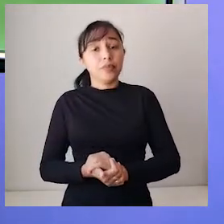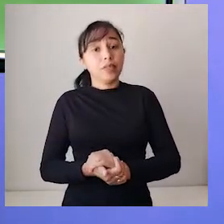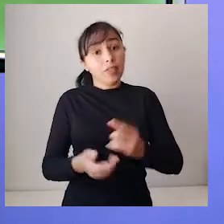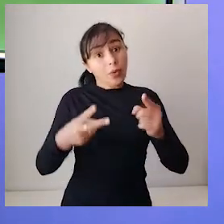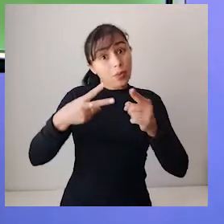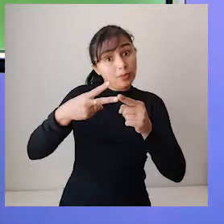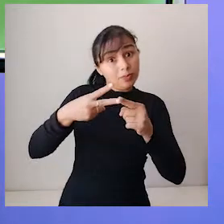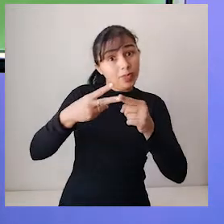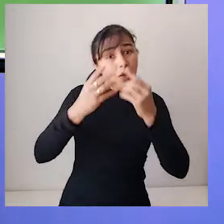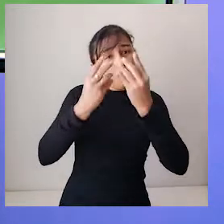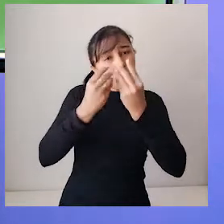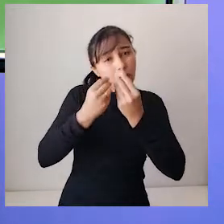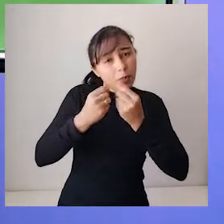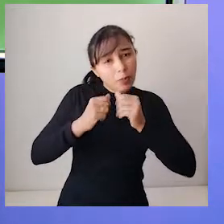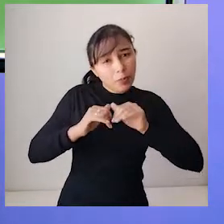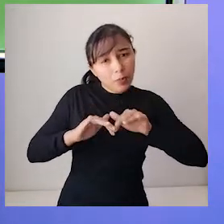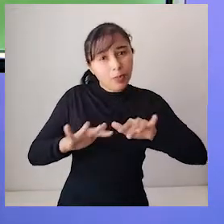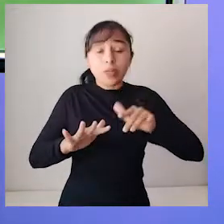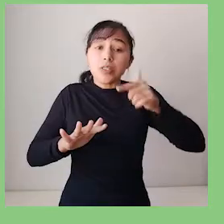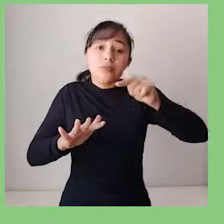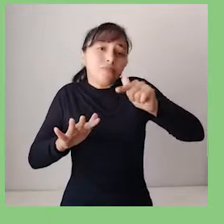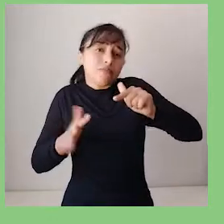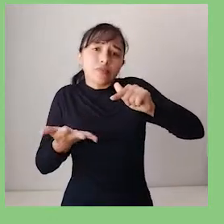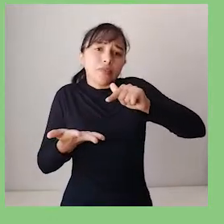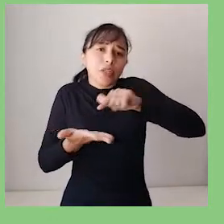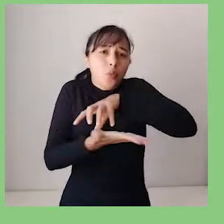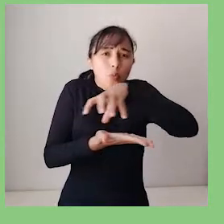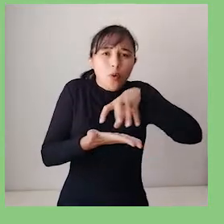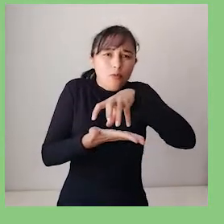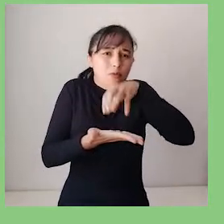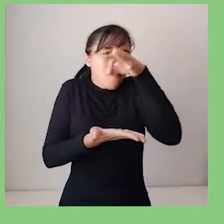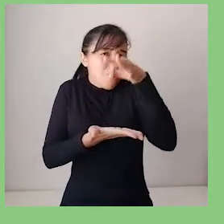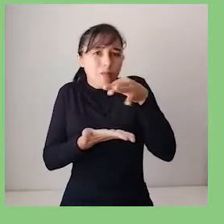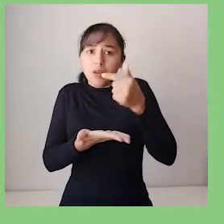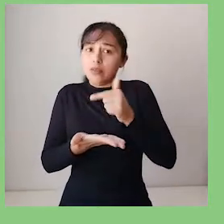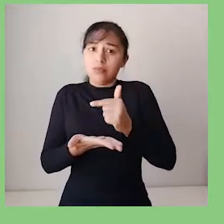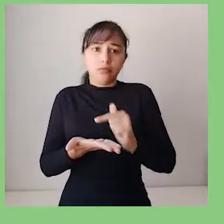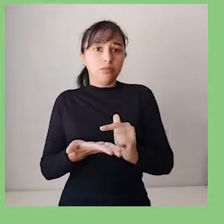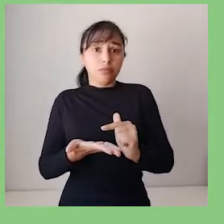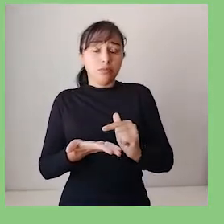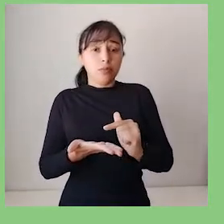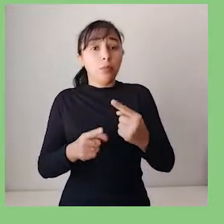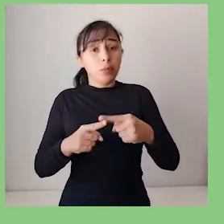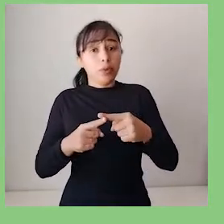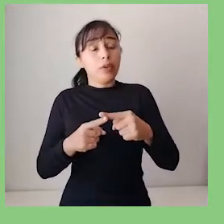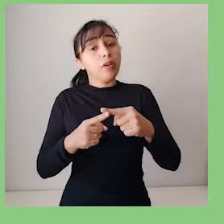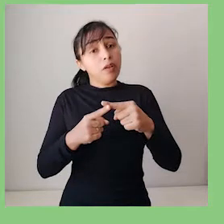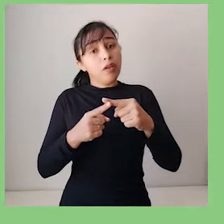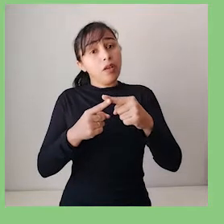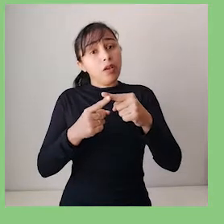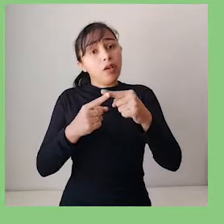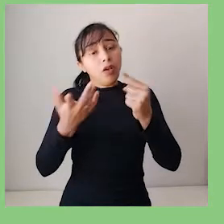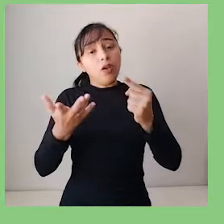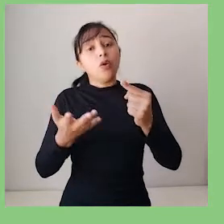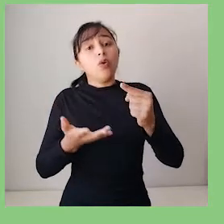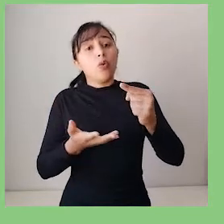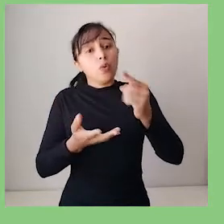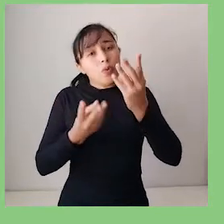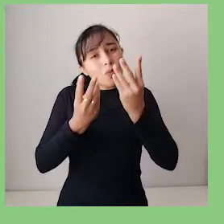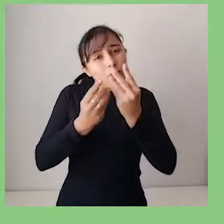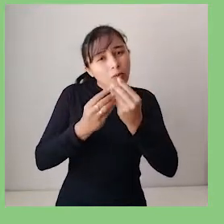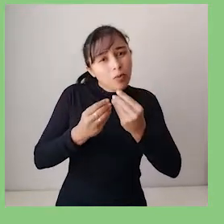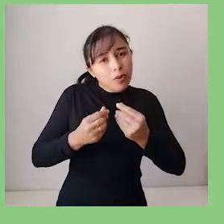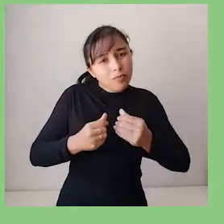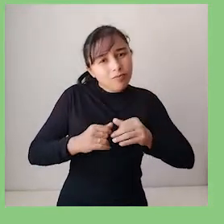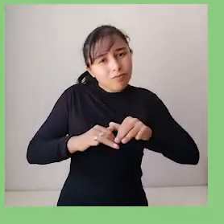estado líquido não vai ter uma forma definida. A forma desse líquido será a forma do recipiente